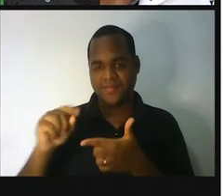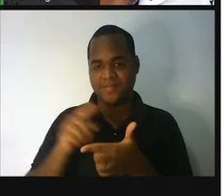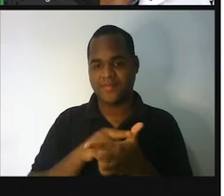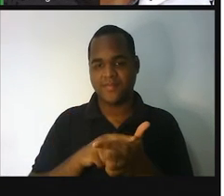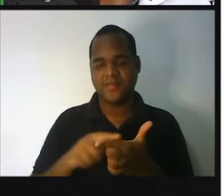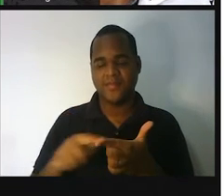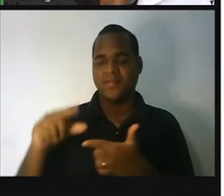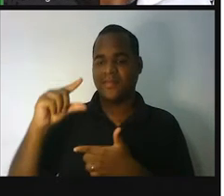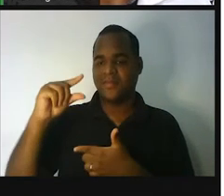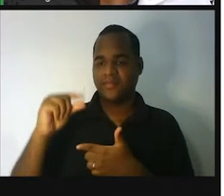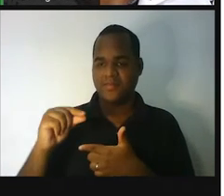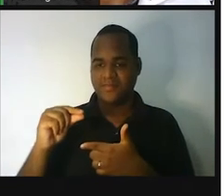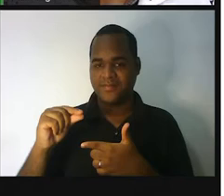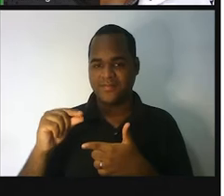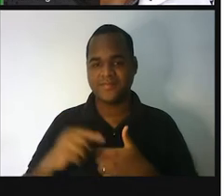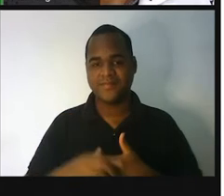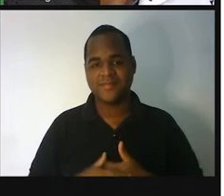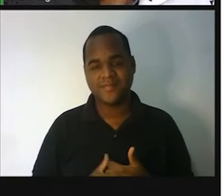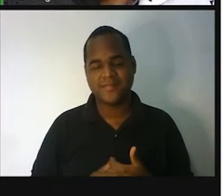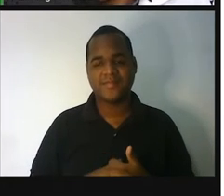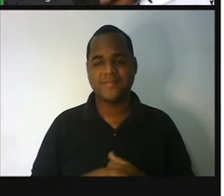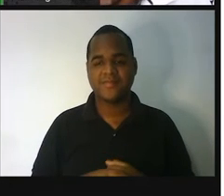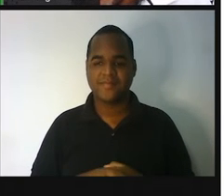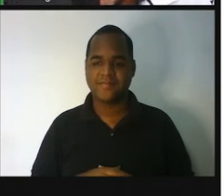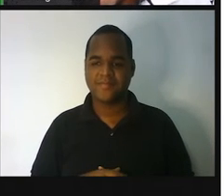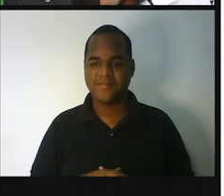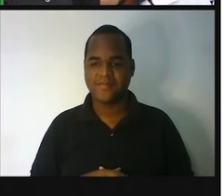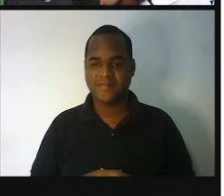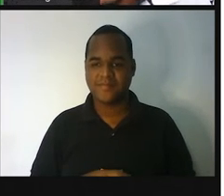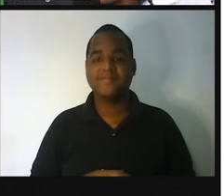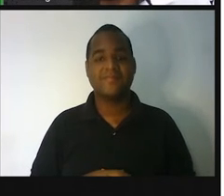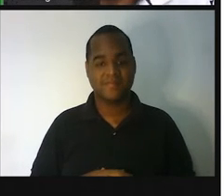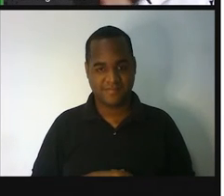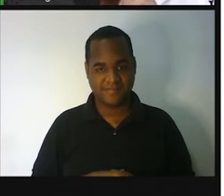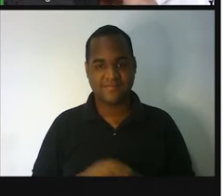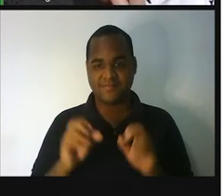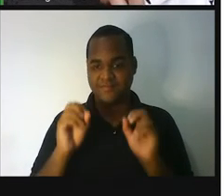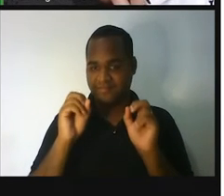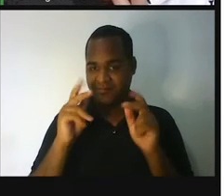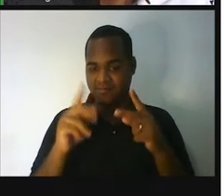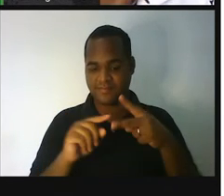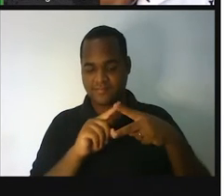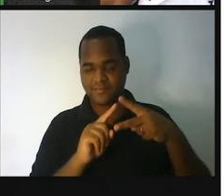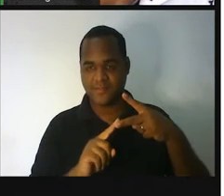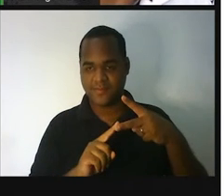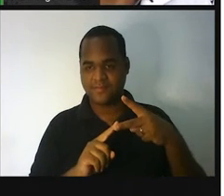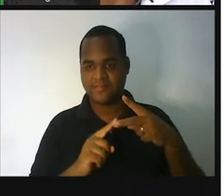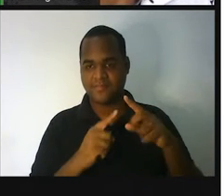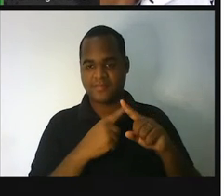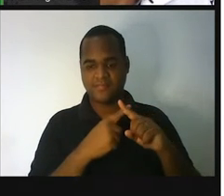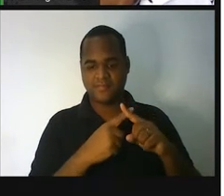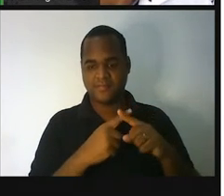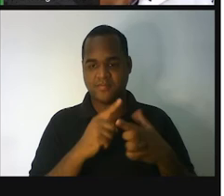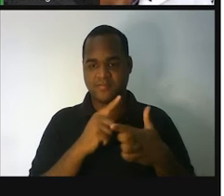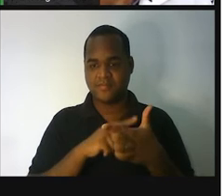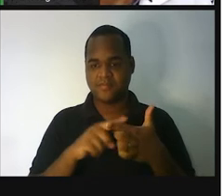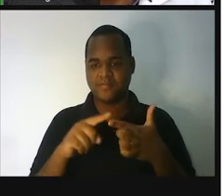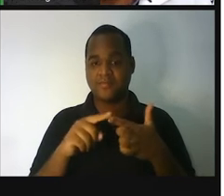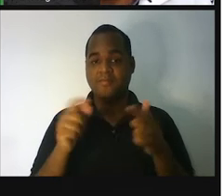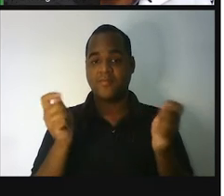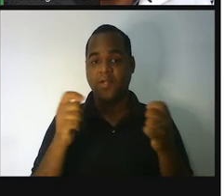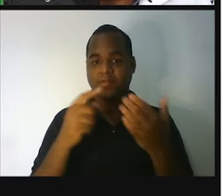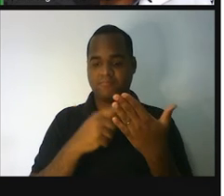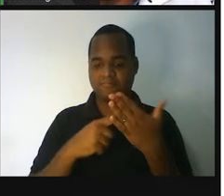sentido a gente usar a divisão certo então essas duas menos nos ajudam